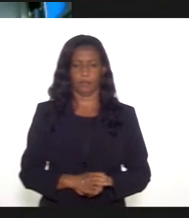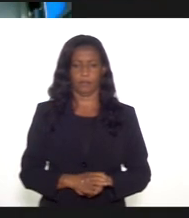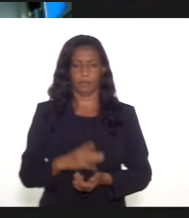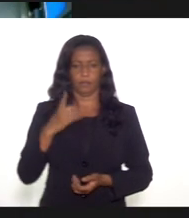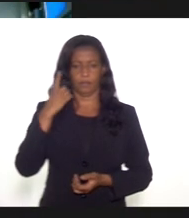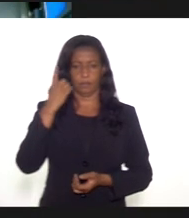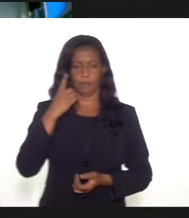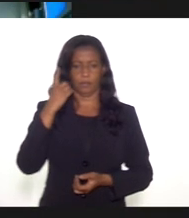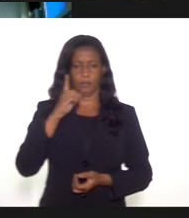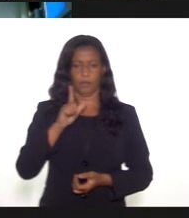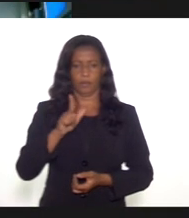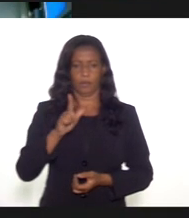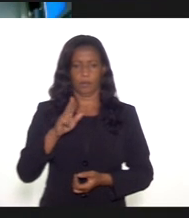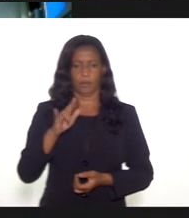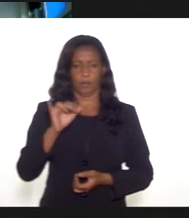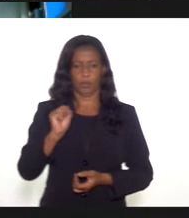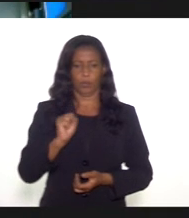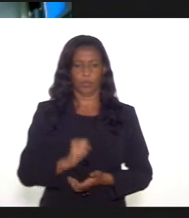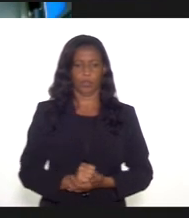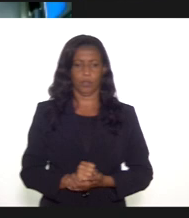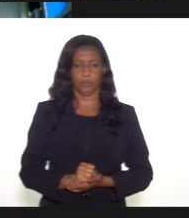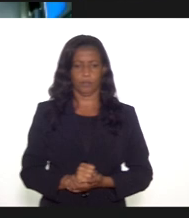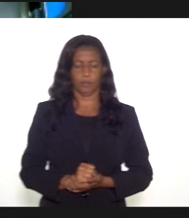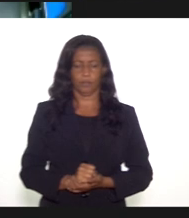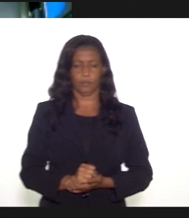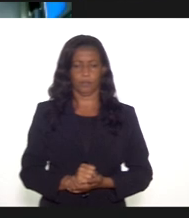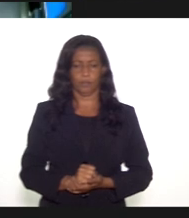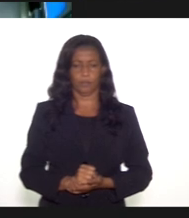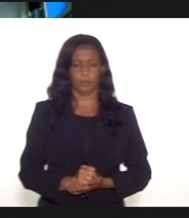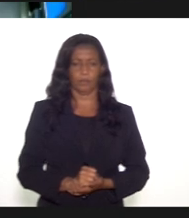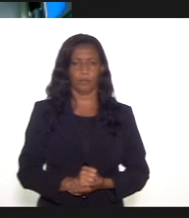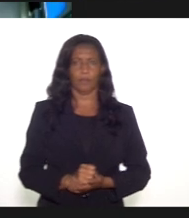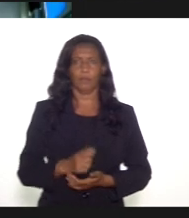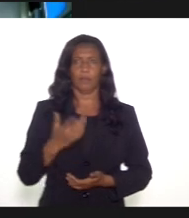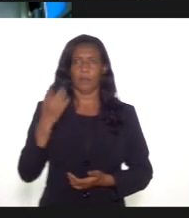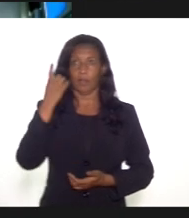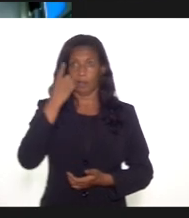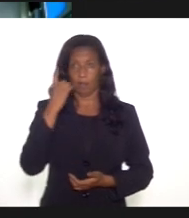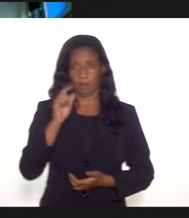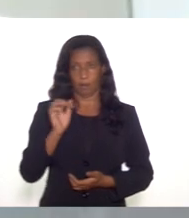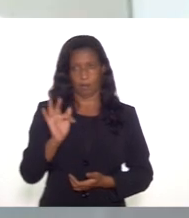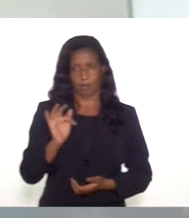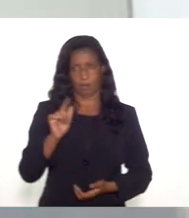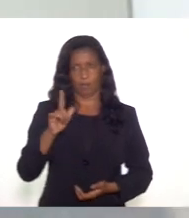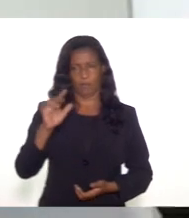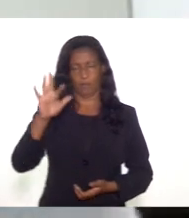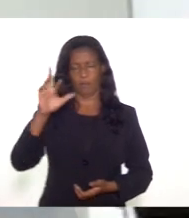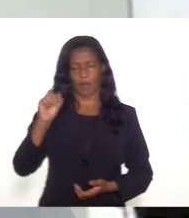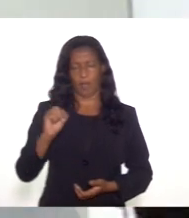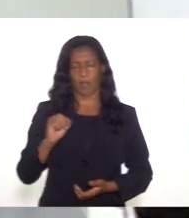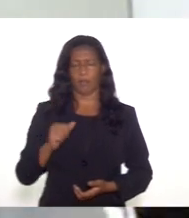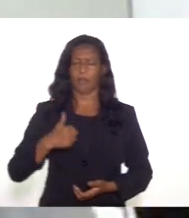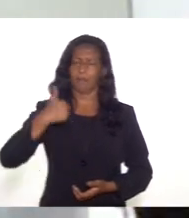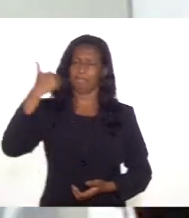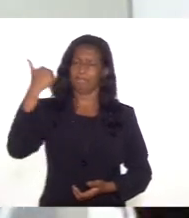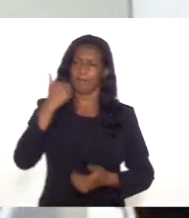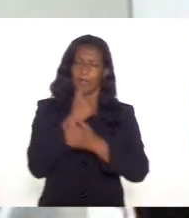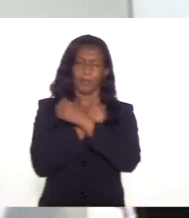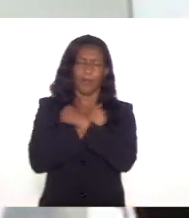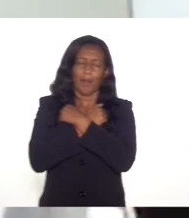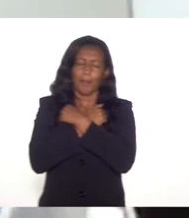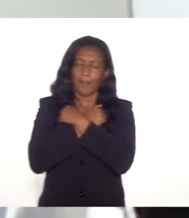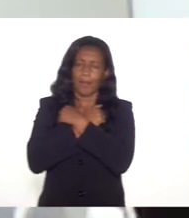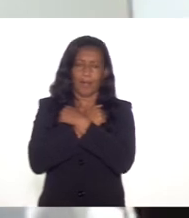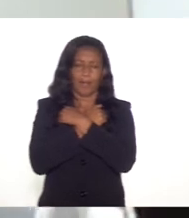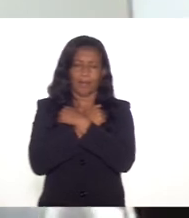deputado Luiz Martins, tarde, Tia Ju. Deputado Flávio Serafim. Primeiramente, minha solidariedade também, meu abraço aí